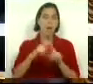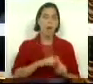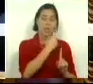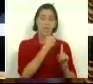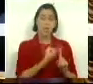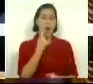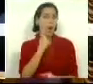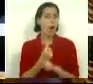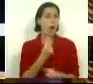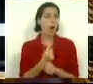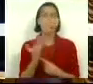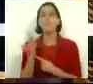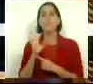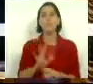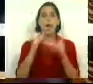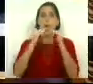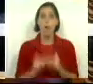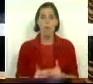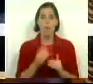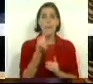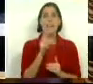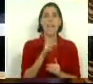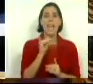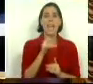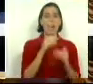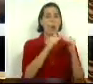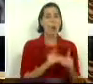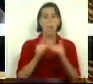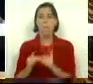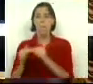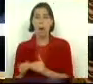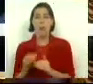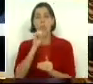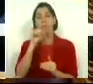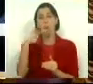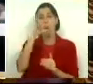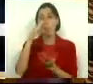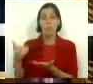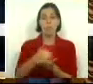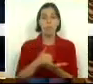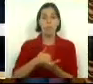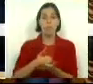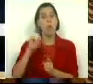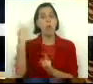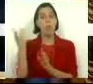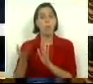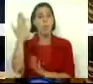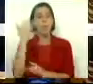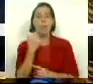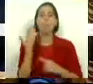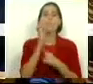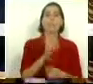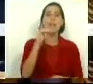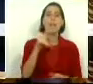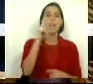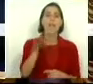ano. Por exemplo, ao não baixar certas taxas do IVA, que provavelmente levavam o Estado a arrecadar mais receita. Estou a referir-me ao caso